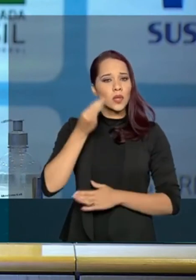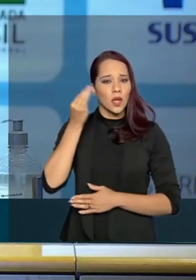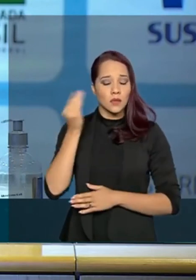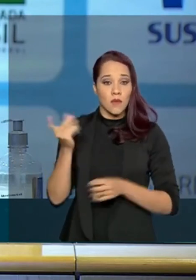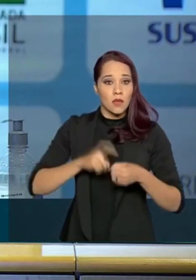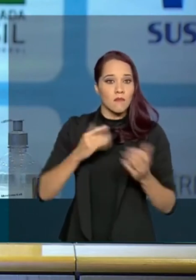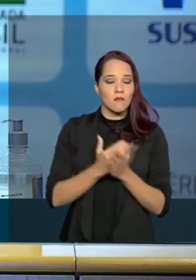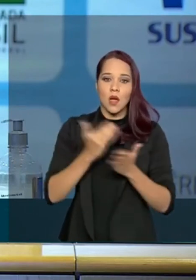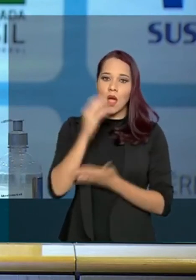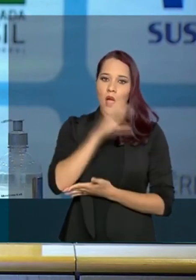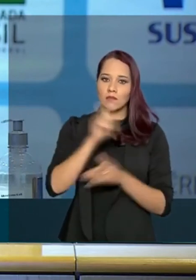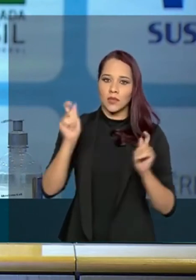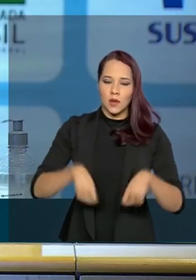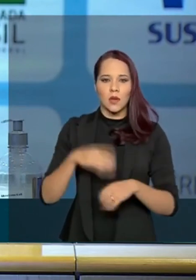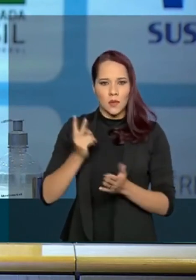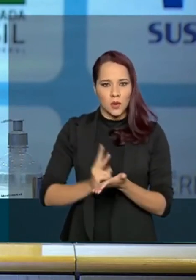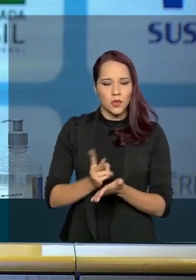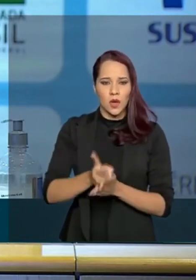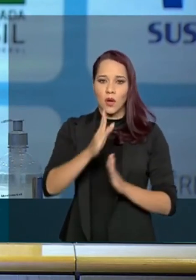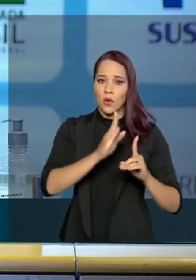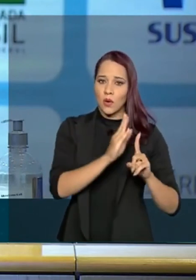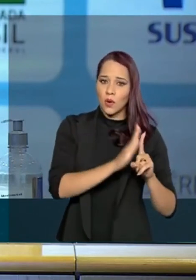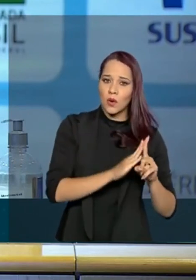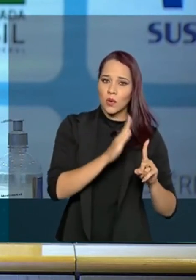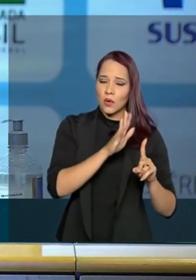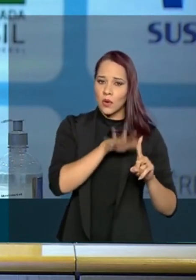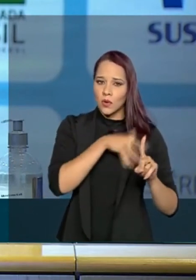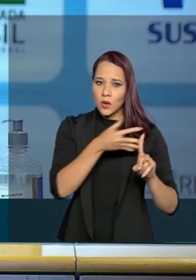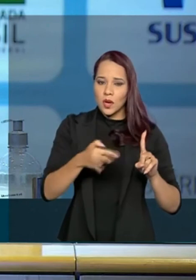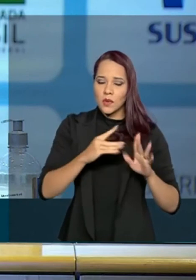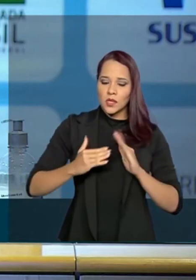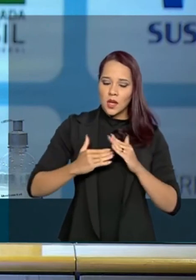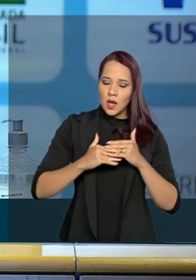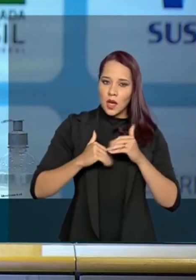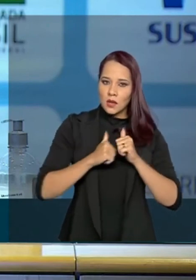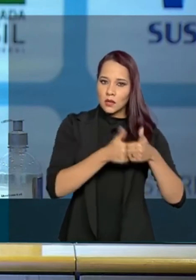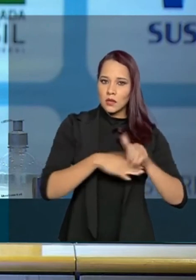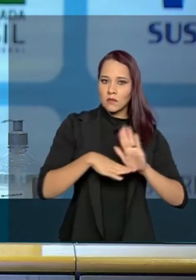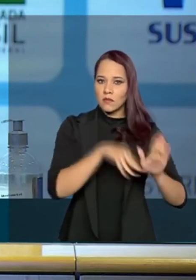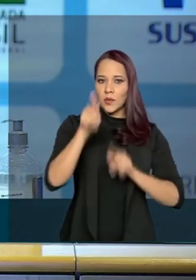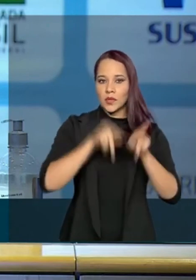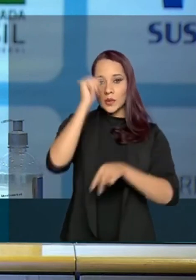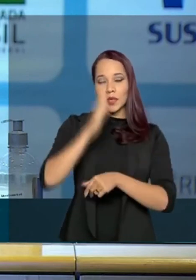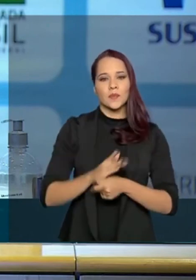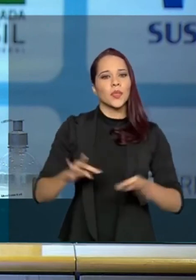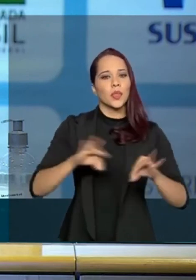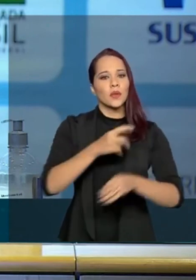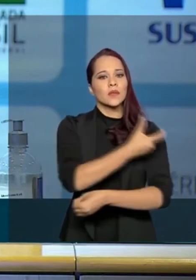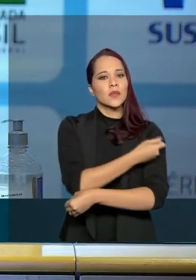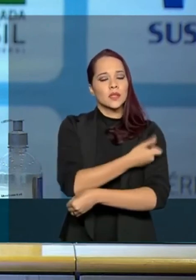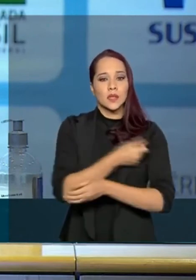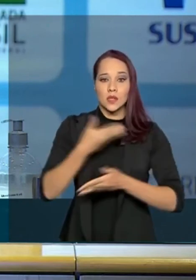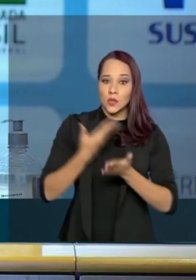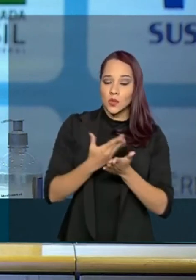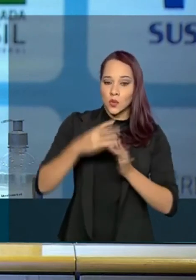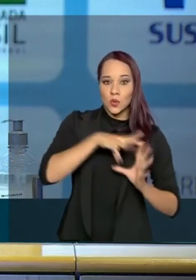quanto antes, para que possamos seguir com o cronograma de atendimento à população brasileira. Todas as vacinas em estudos